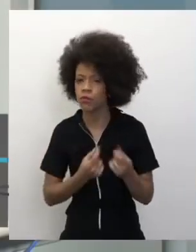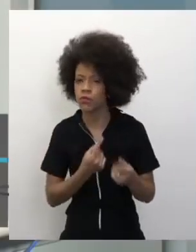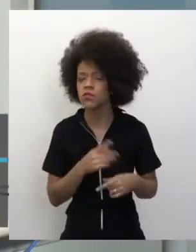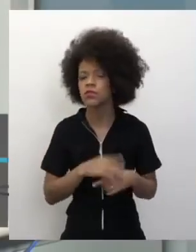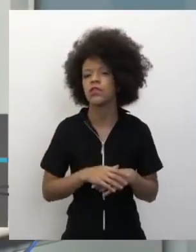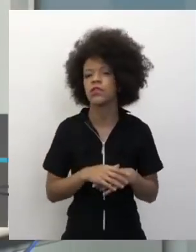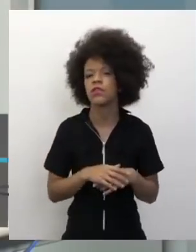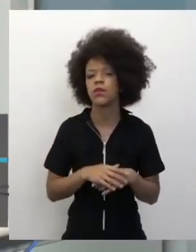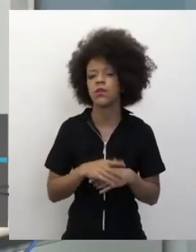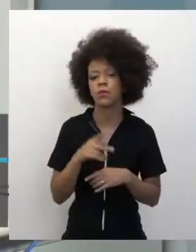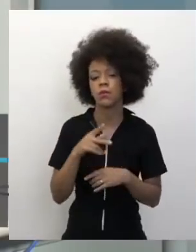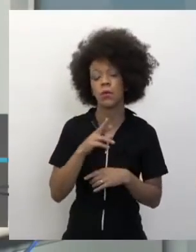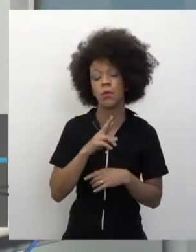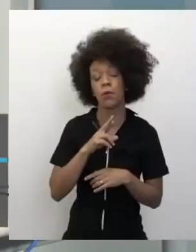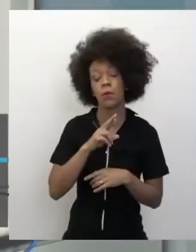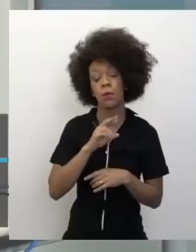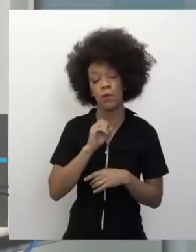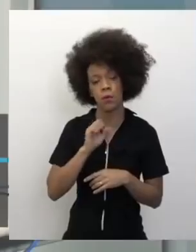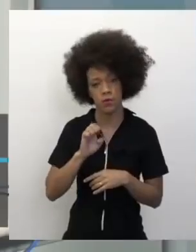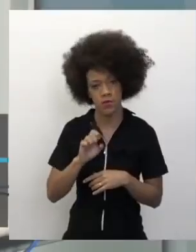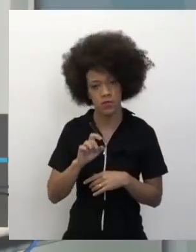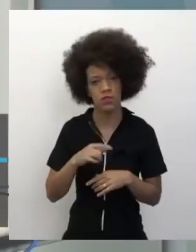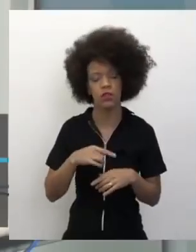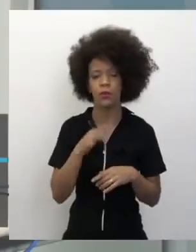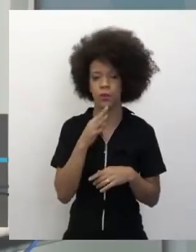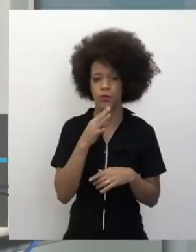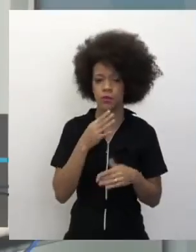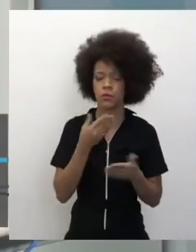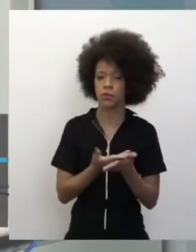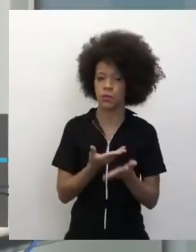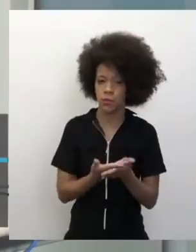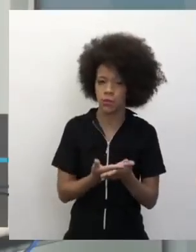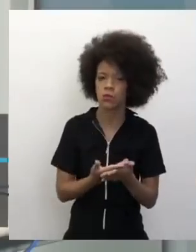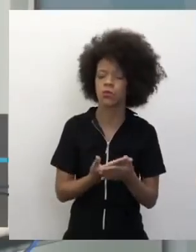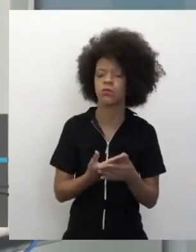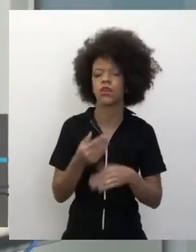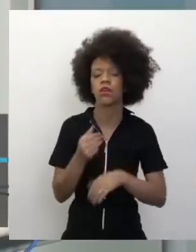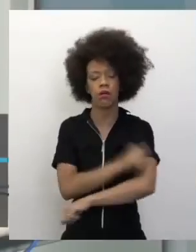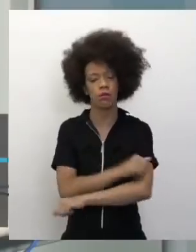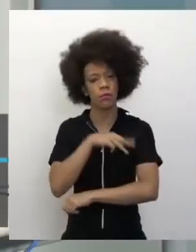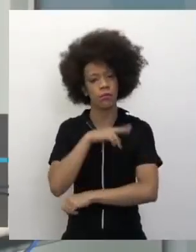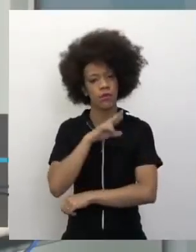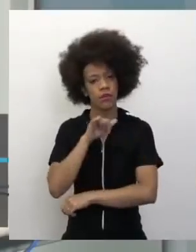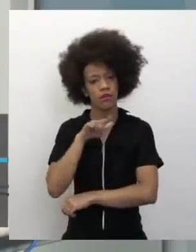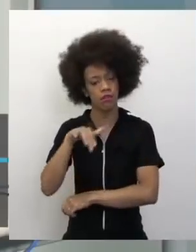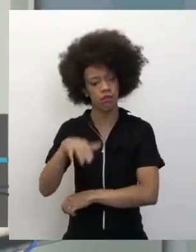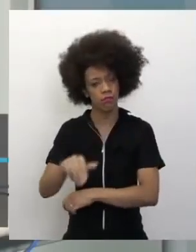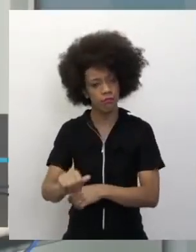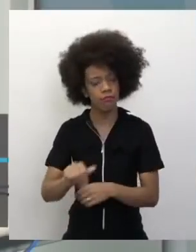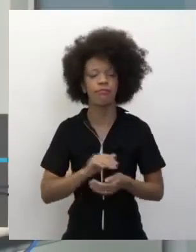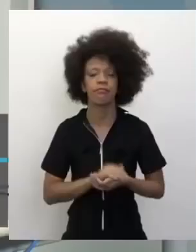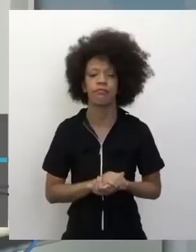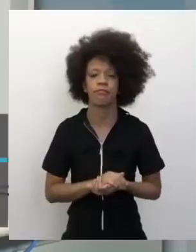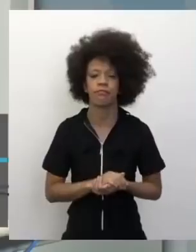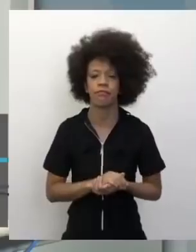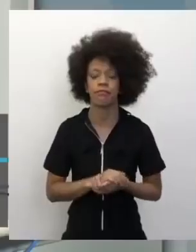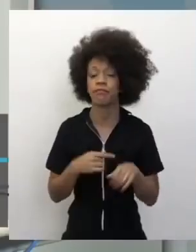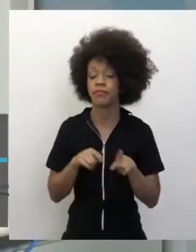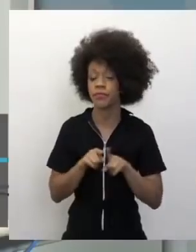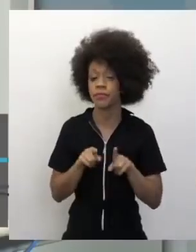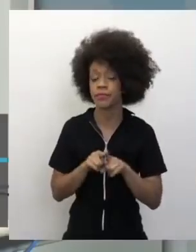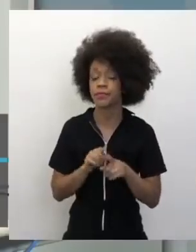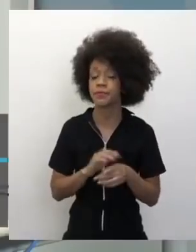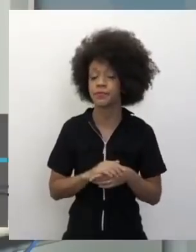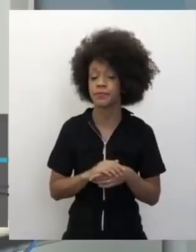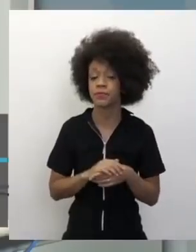pro Rose, conhecimento adquirido ao longo dos nossos estudos em cada série, que é a aluna Mirella. Uhum. Deixa eu ver quem